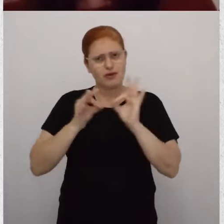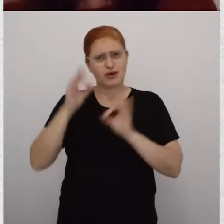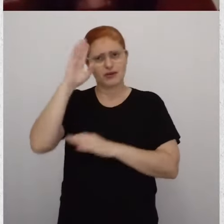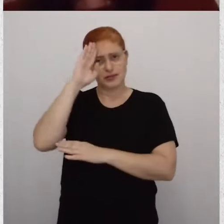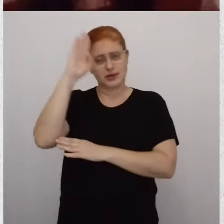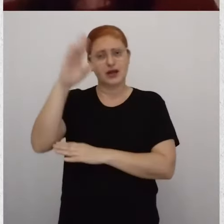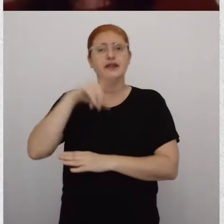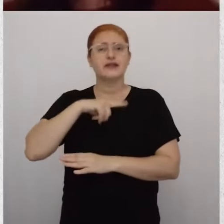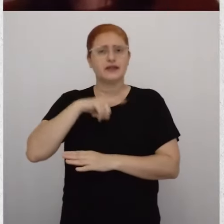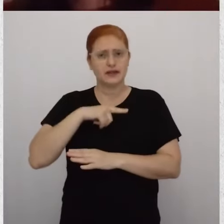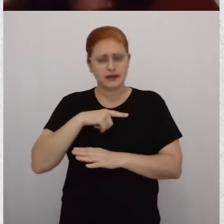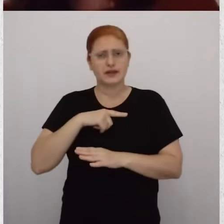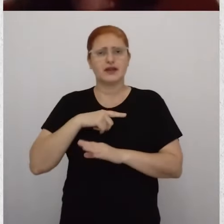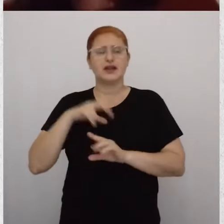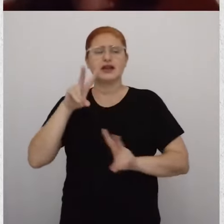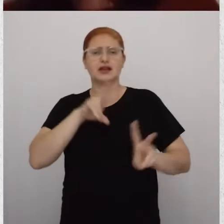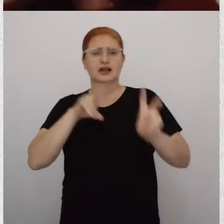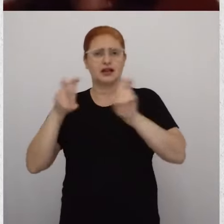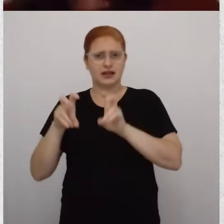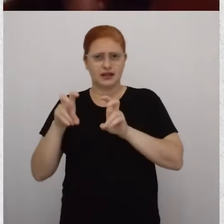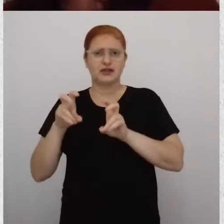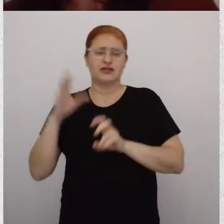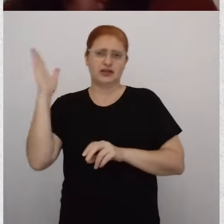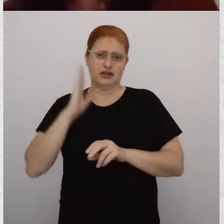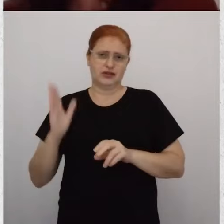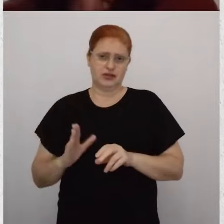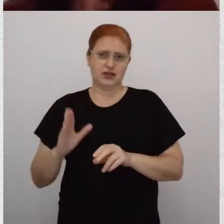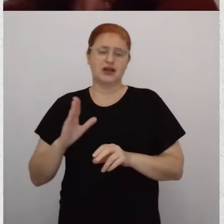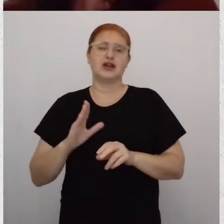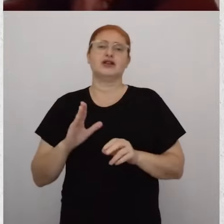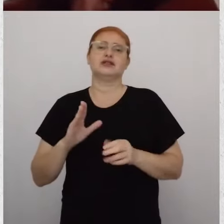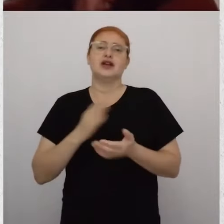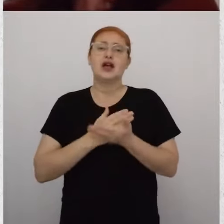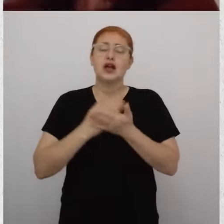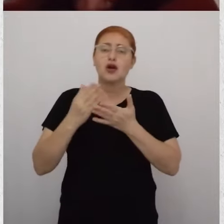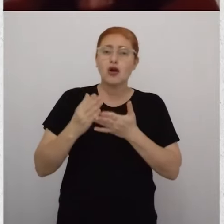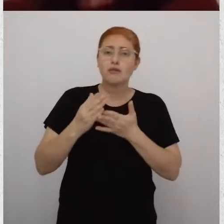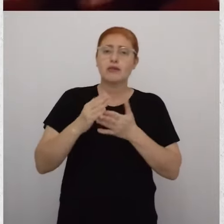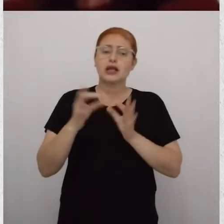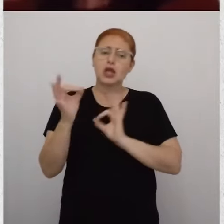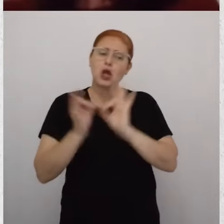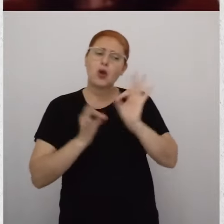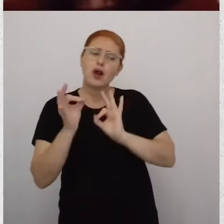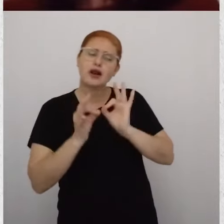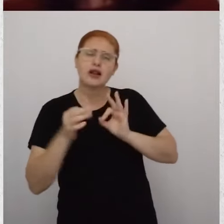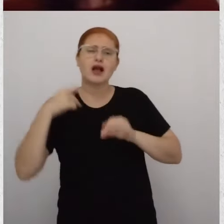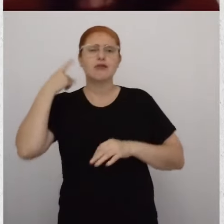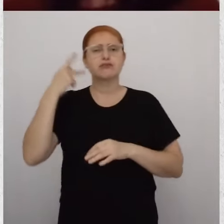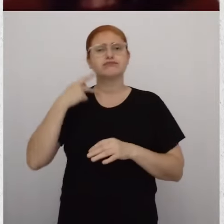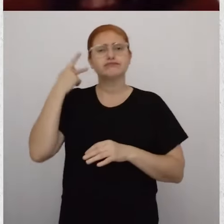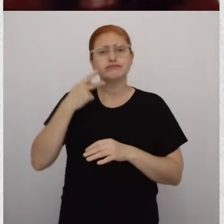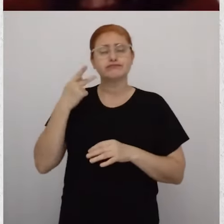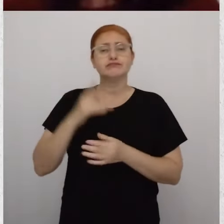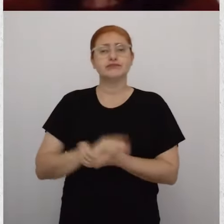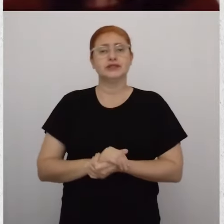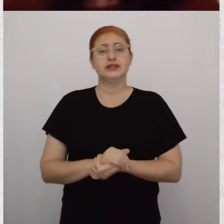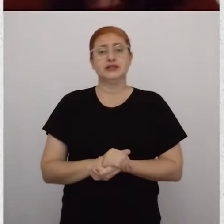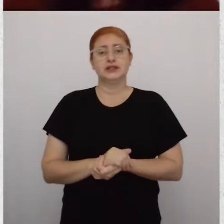geracionais envolvidas aí também, de uma geração que começa a ocupar as ruas e começa a se organizar politicamente e que